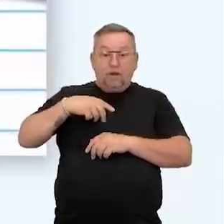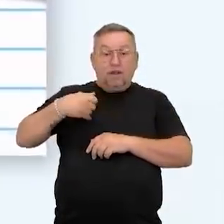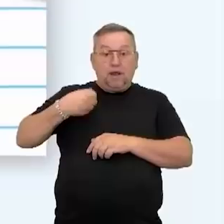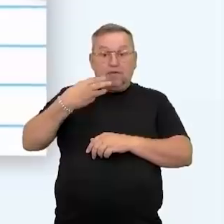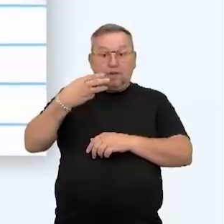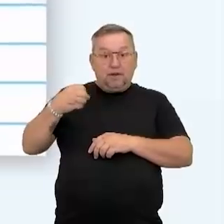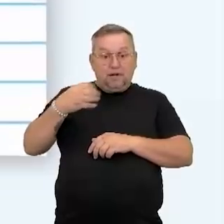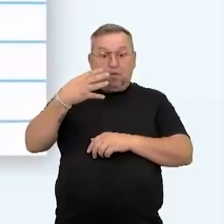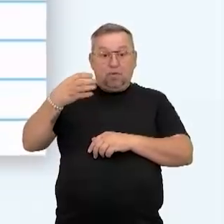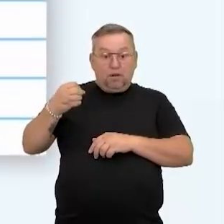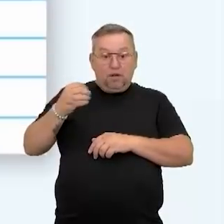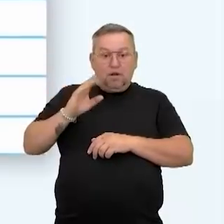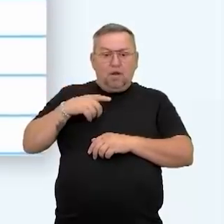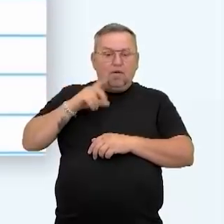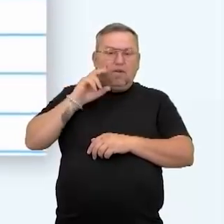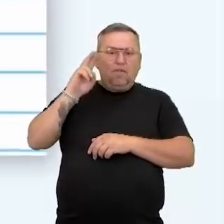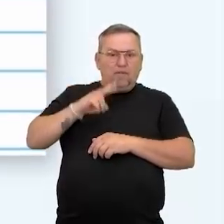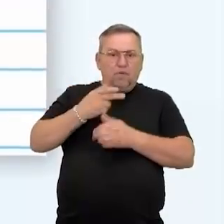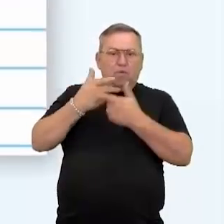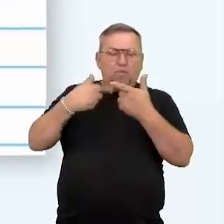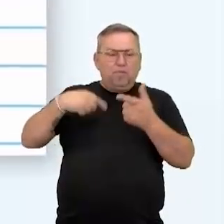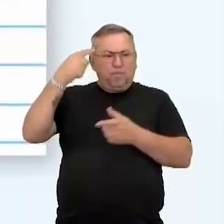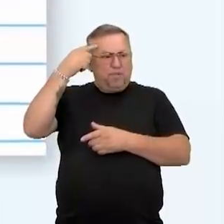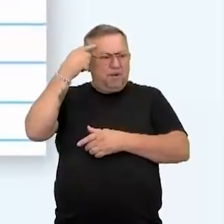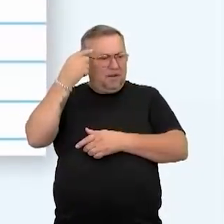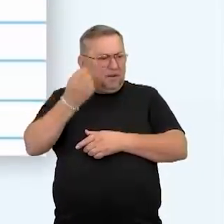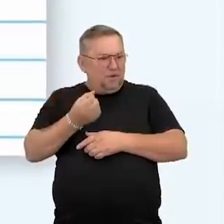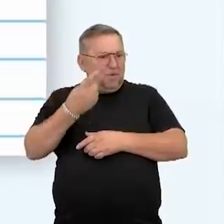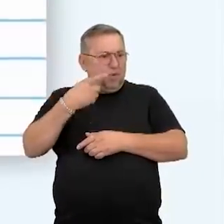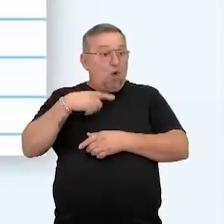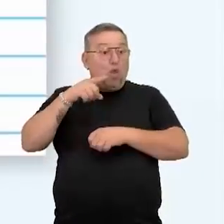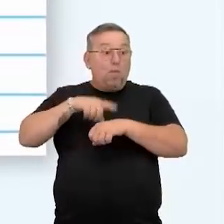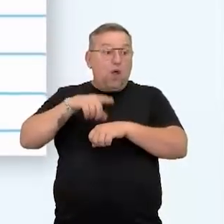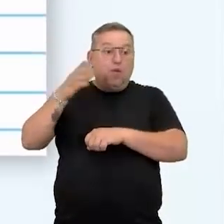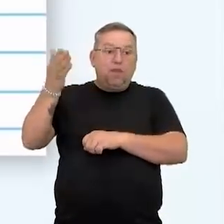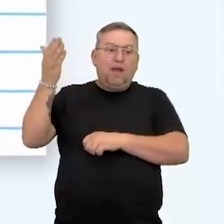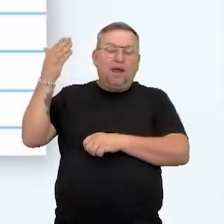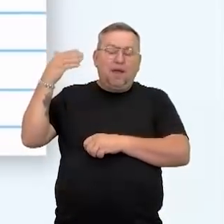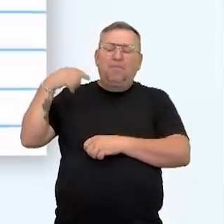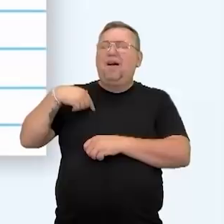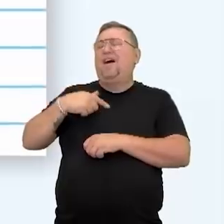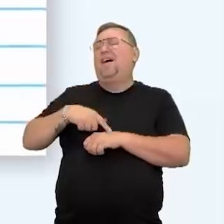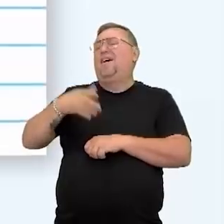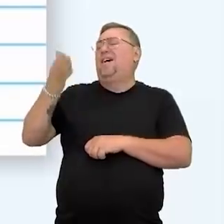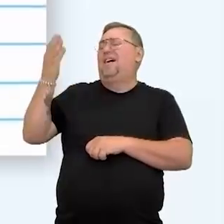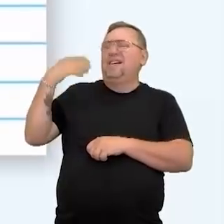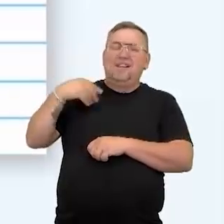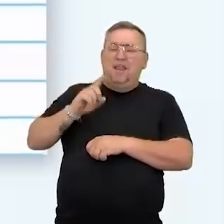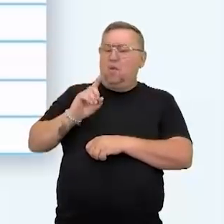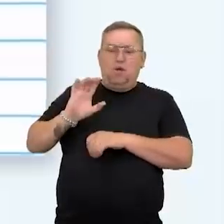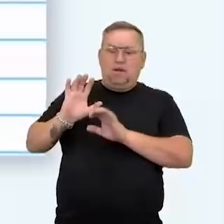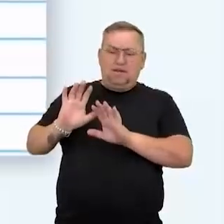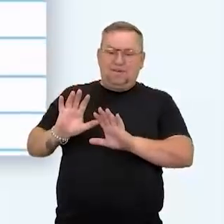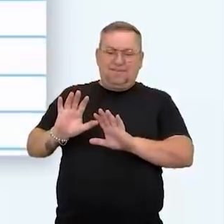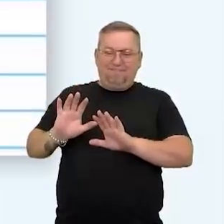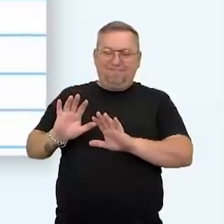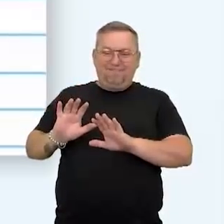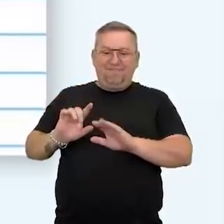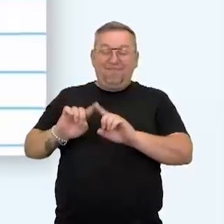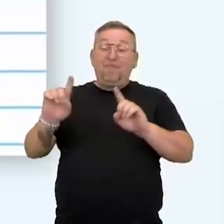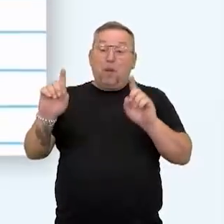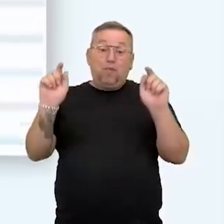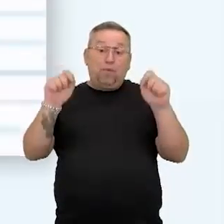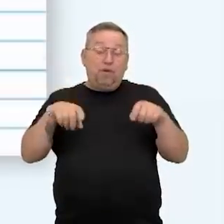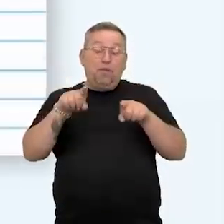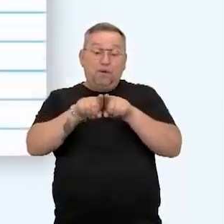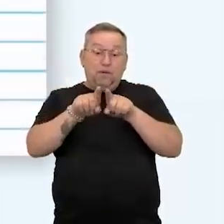40, provavelmente já se pegou algumas vezes dizendo: no meu tempo as coisas não eram assim. Bom, podemos